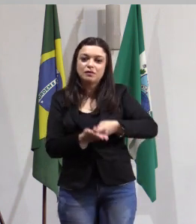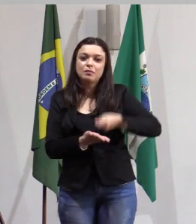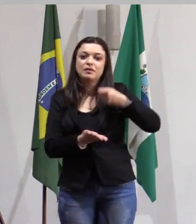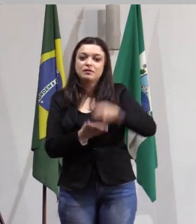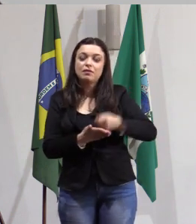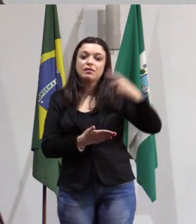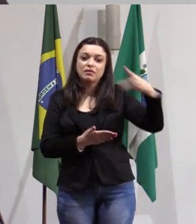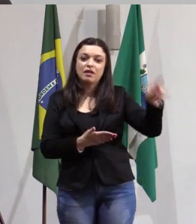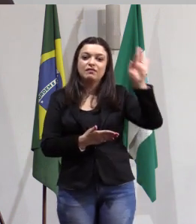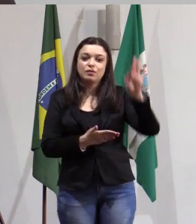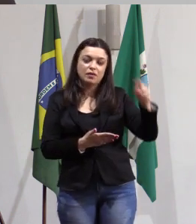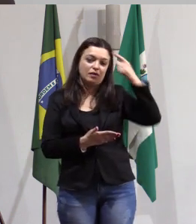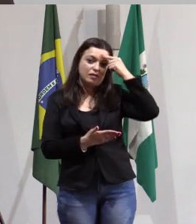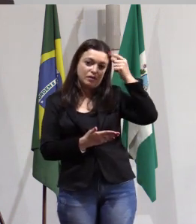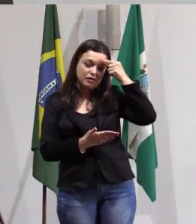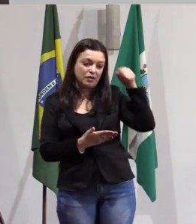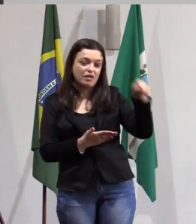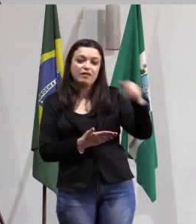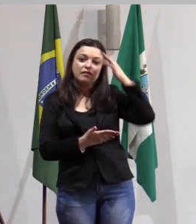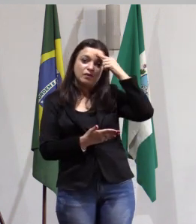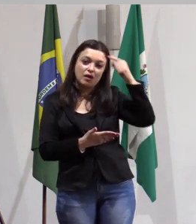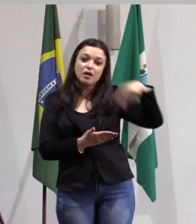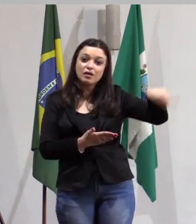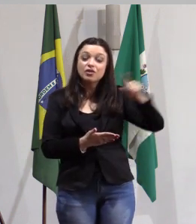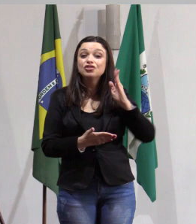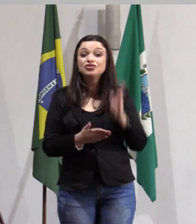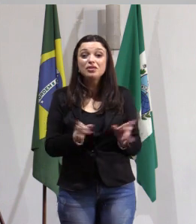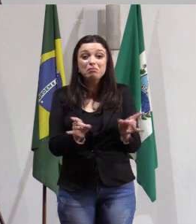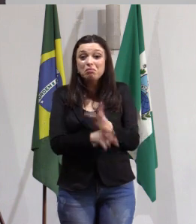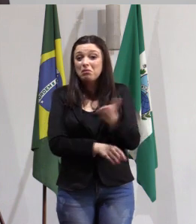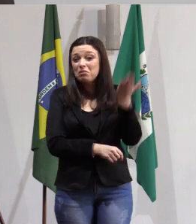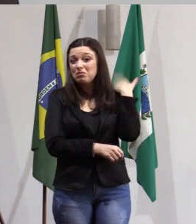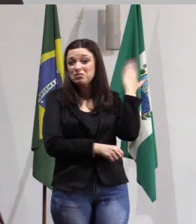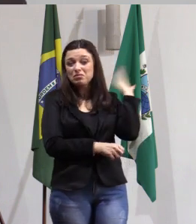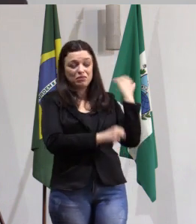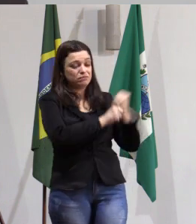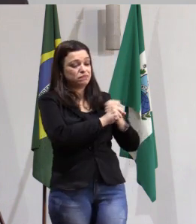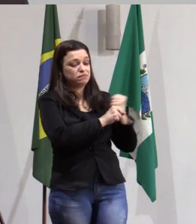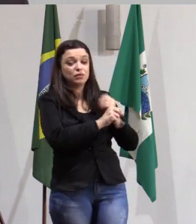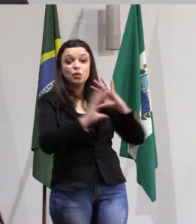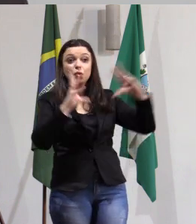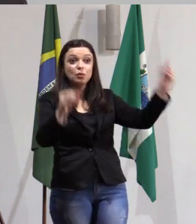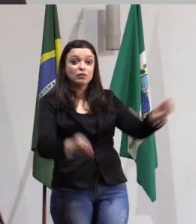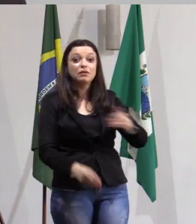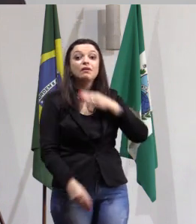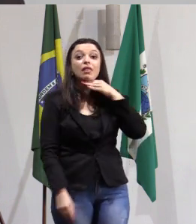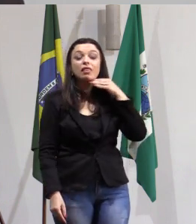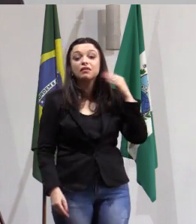superior, tautológicas, que nós já praticamos e já praticamos há tanto tempo?